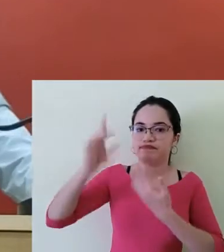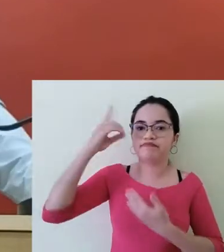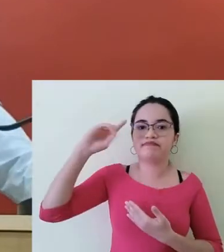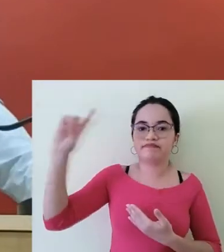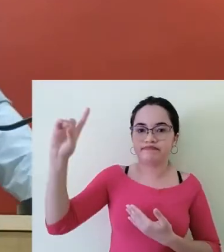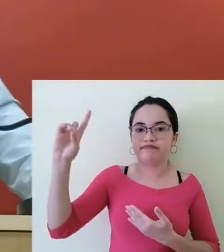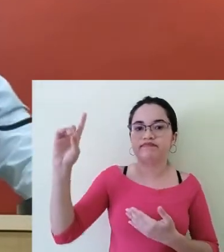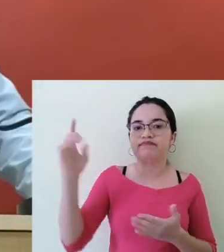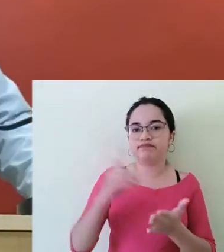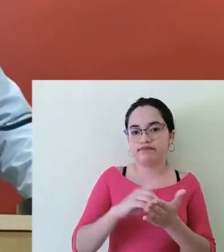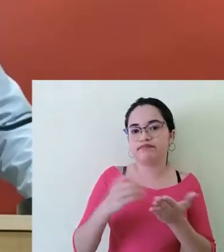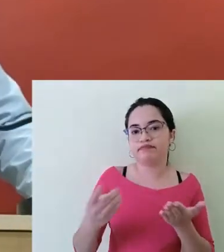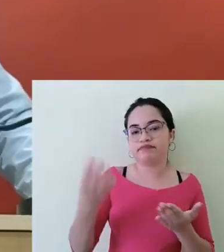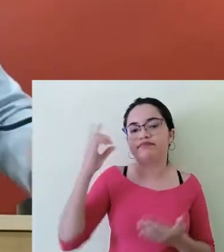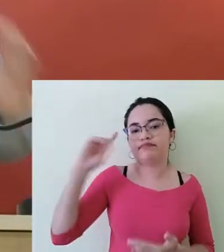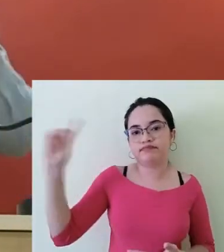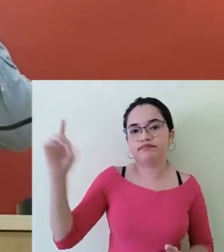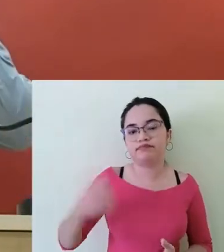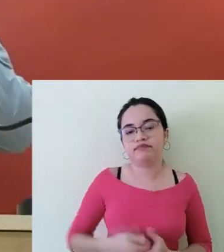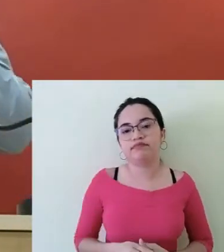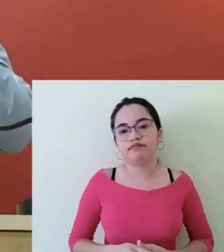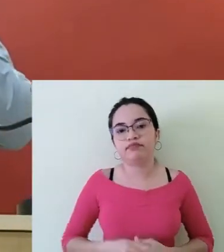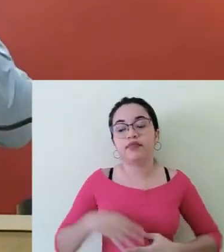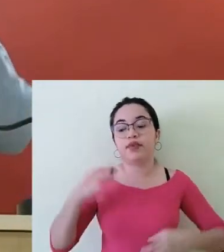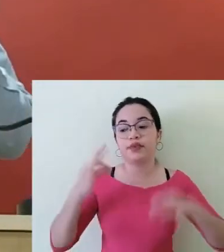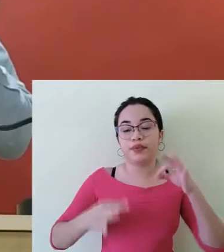de Deus, da palavra de Deus, a